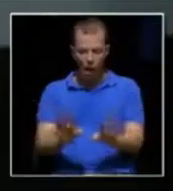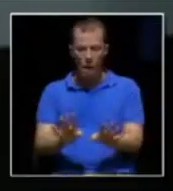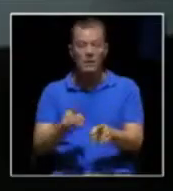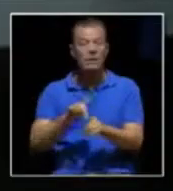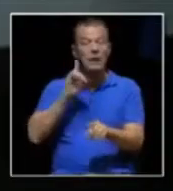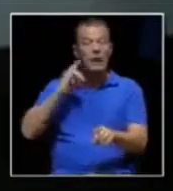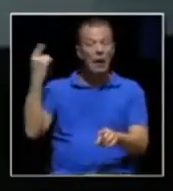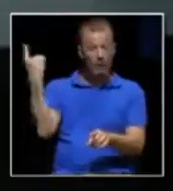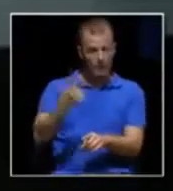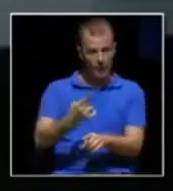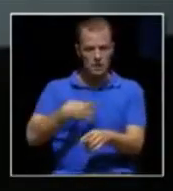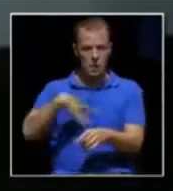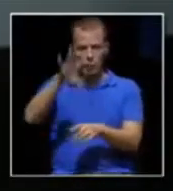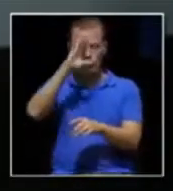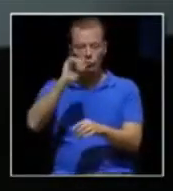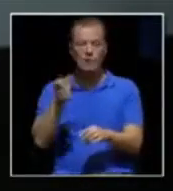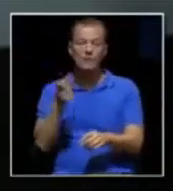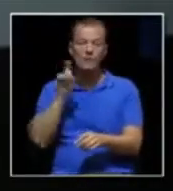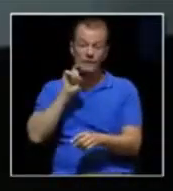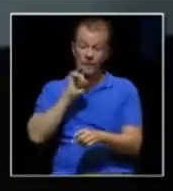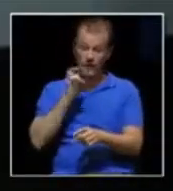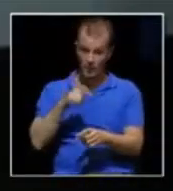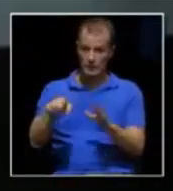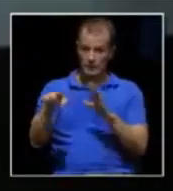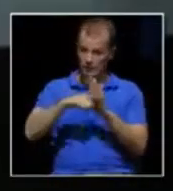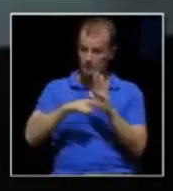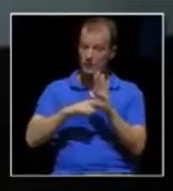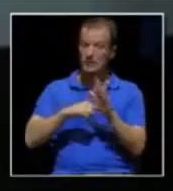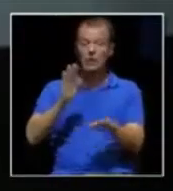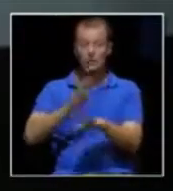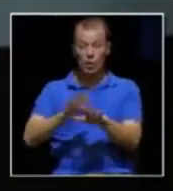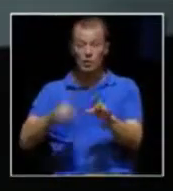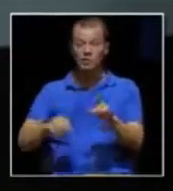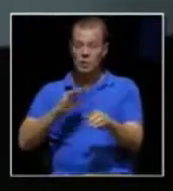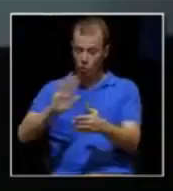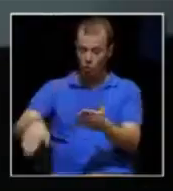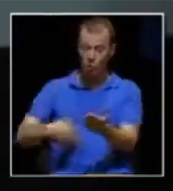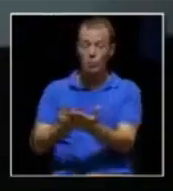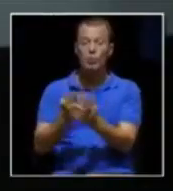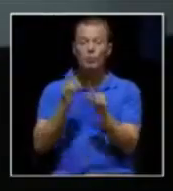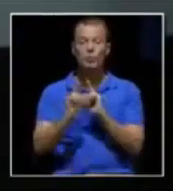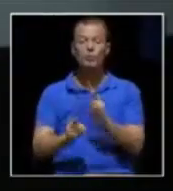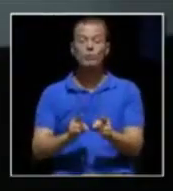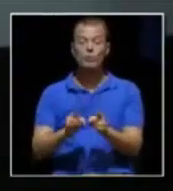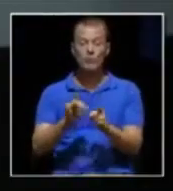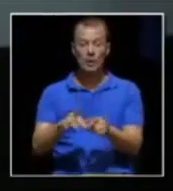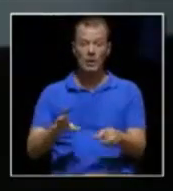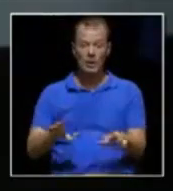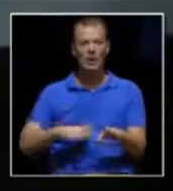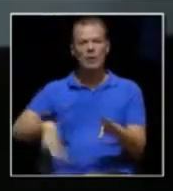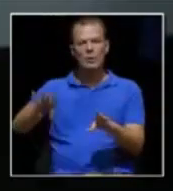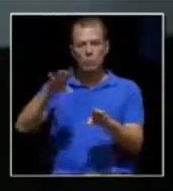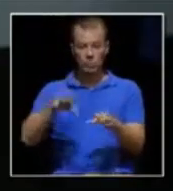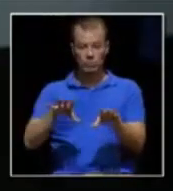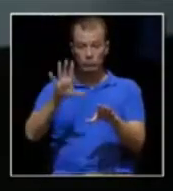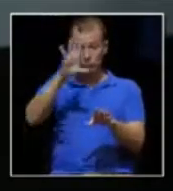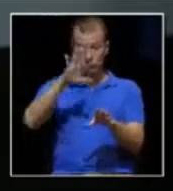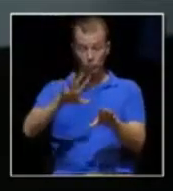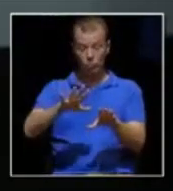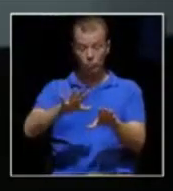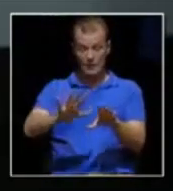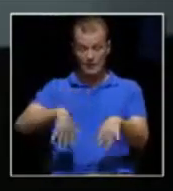É obrigação do Estado defender estes princípios e é também por isso que propomos que o Executivo pressione o